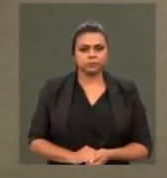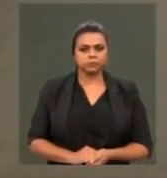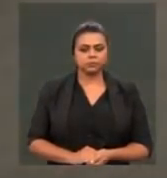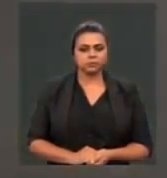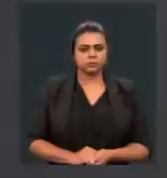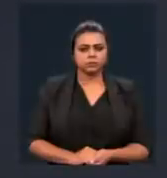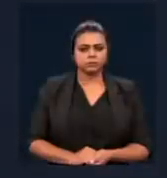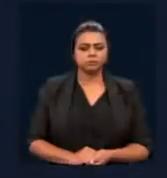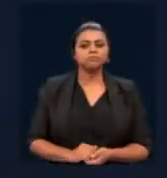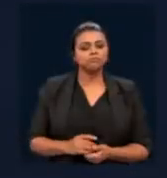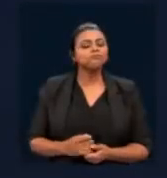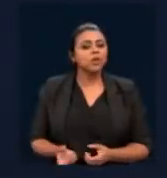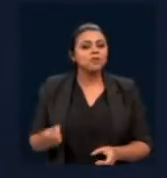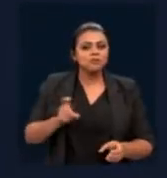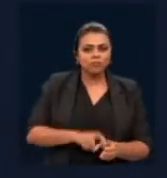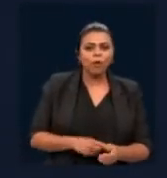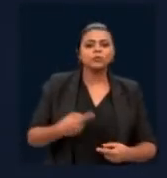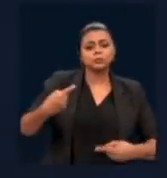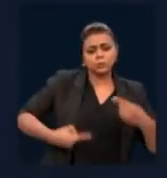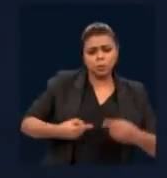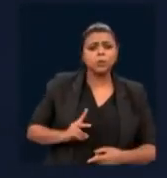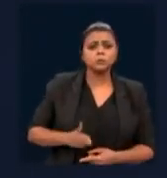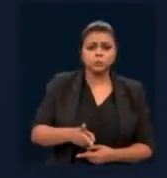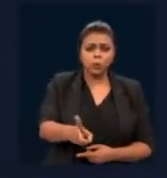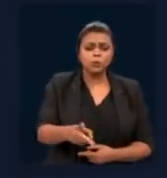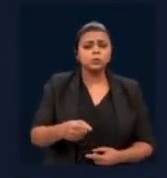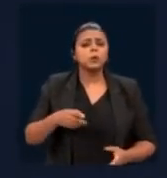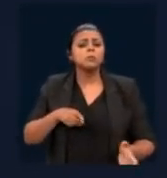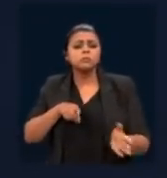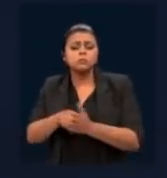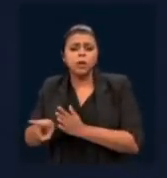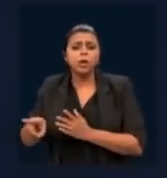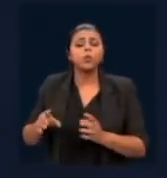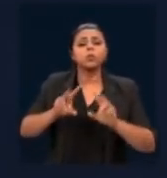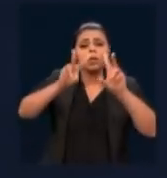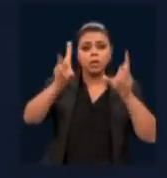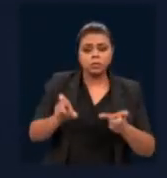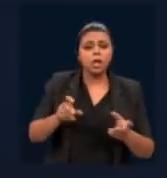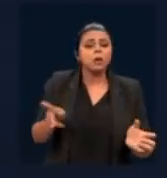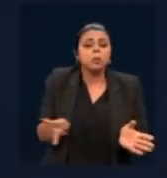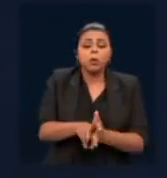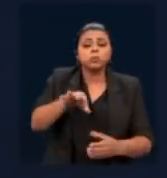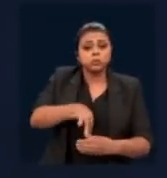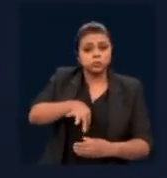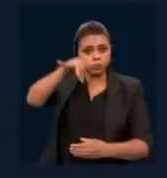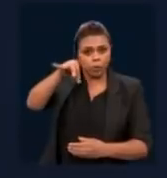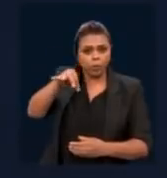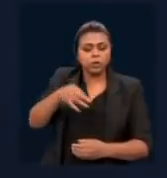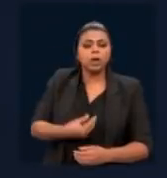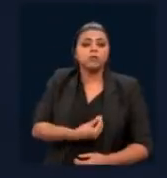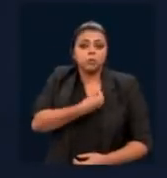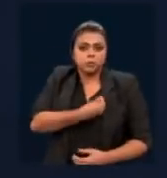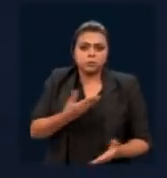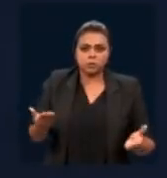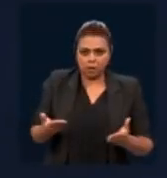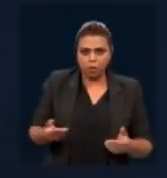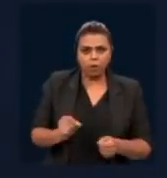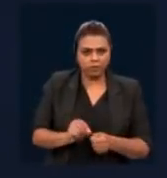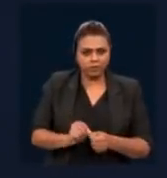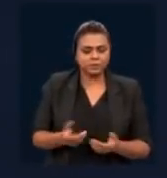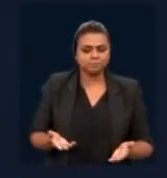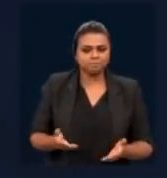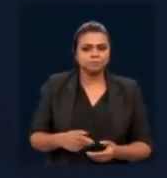de volta eo debate continua com as perguntas de temas determinados por sorteio feito na hora que eu já vou fazer aqui